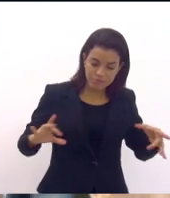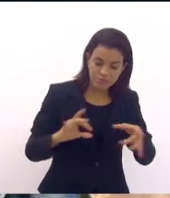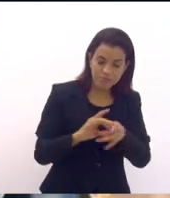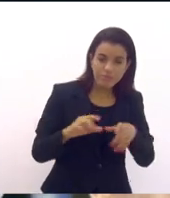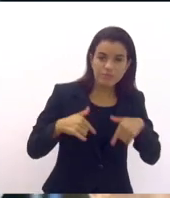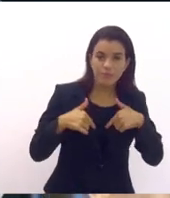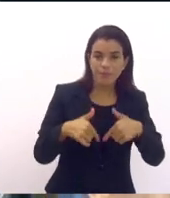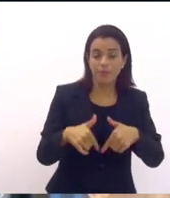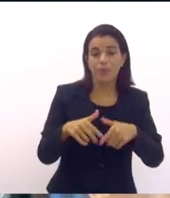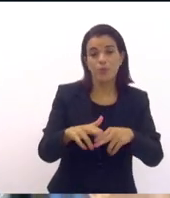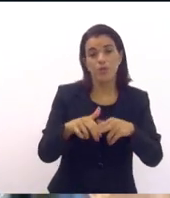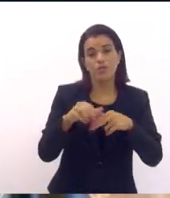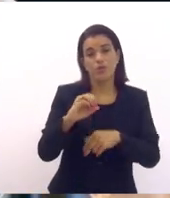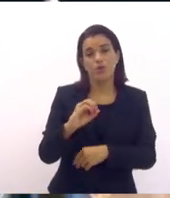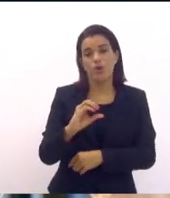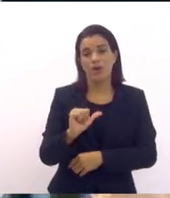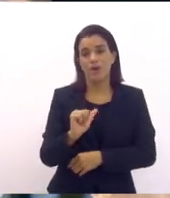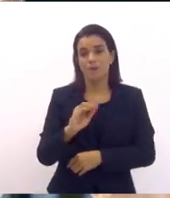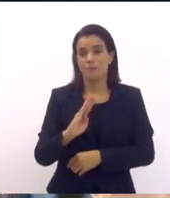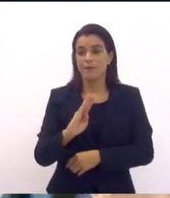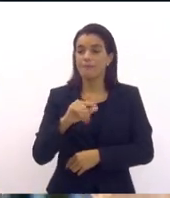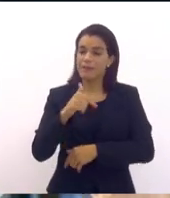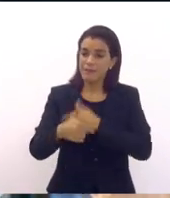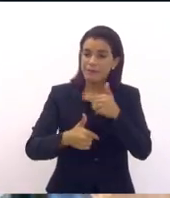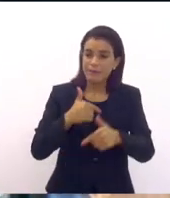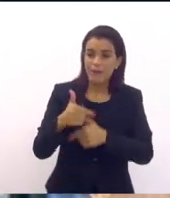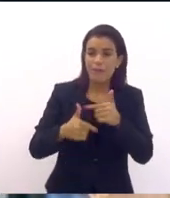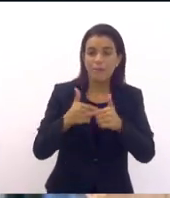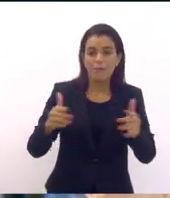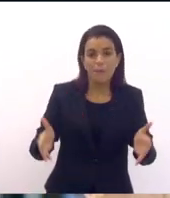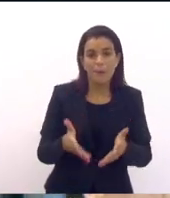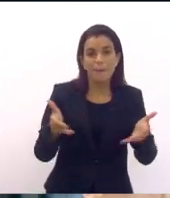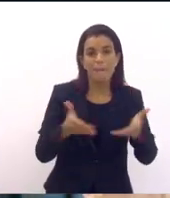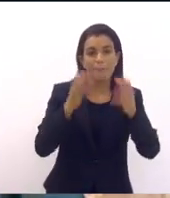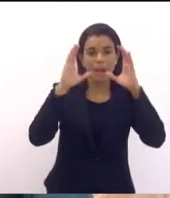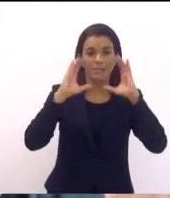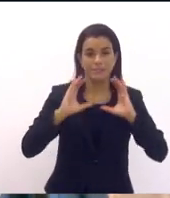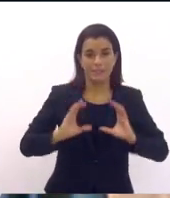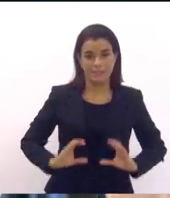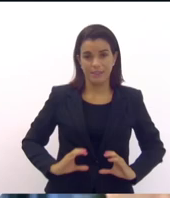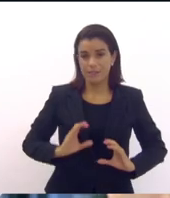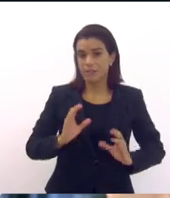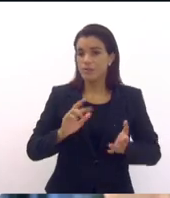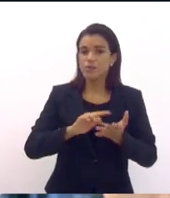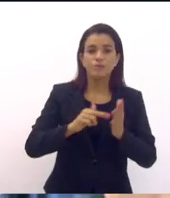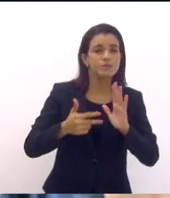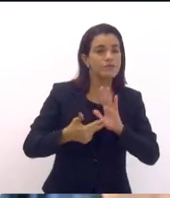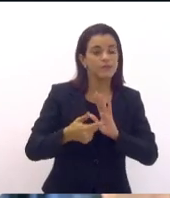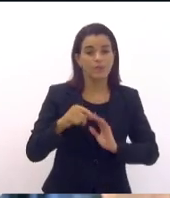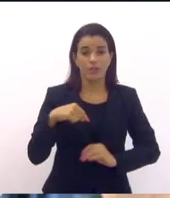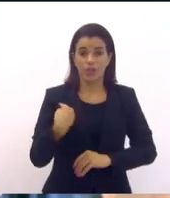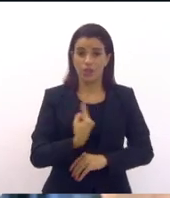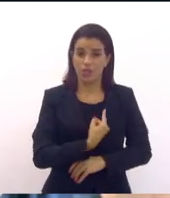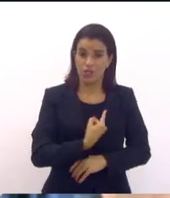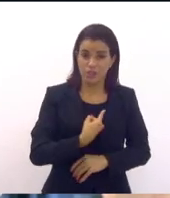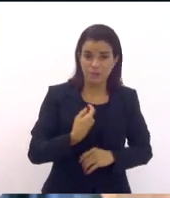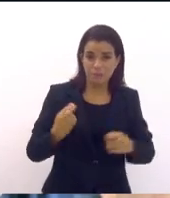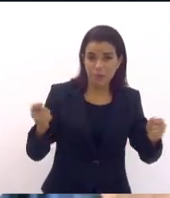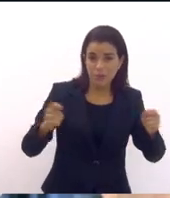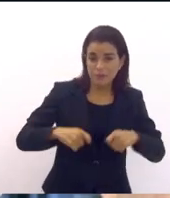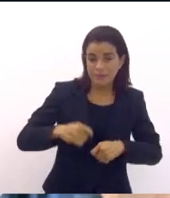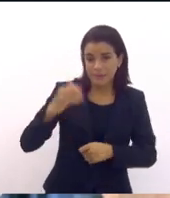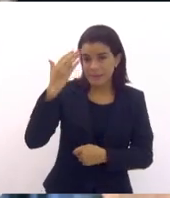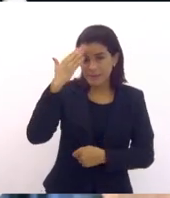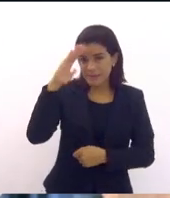buscando trabalhar para difundir e promover a cidadania e nesse aspecto Isso é o quê é que nós possamos entender que